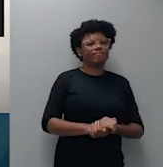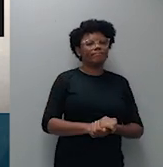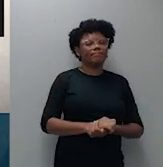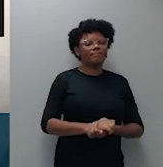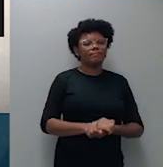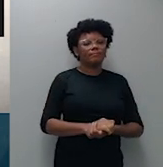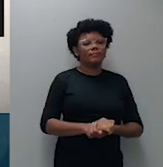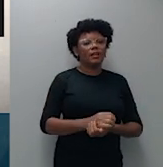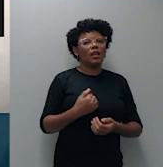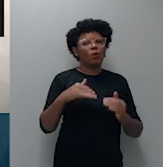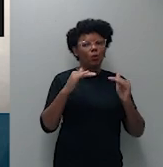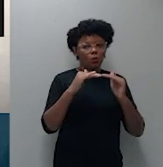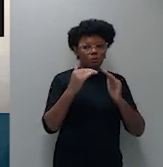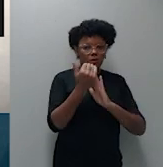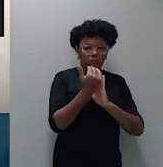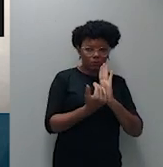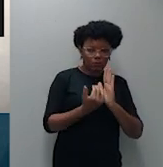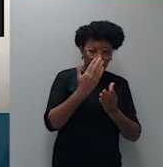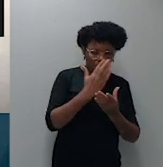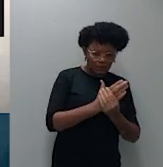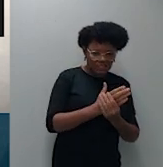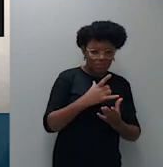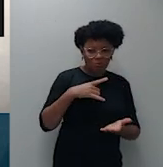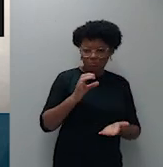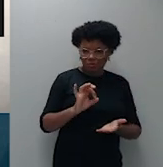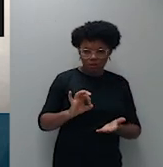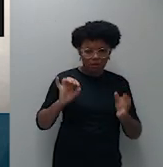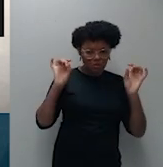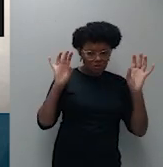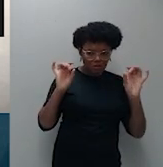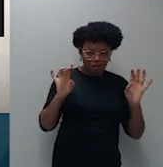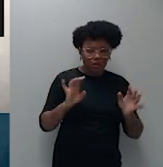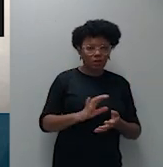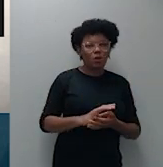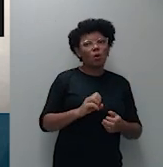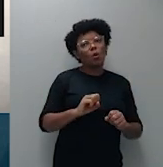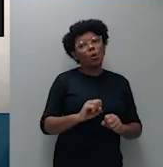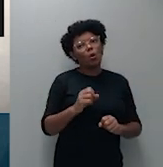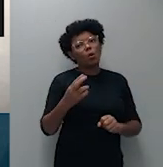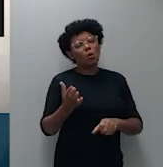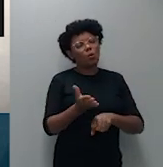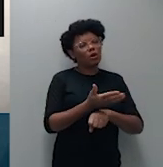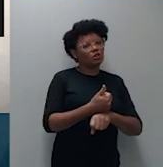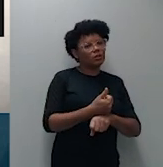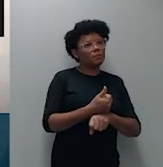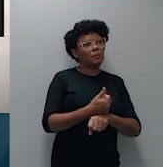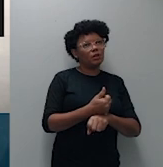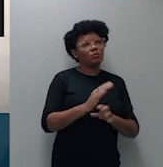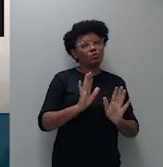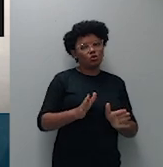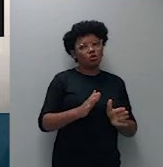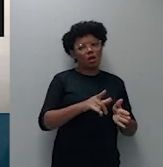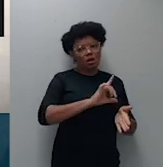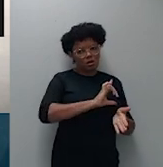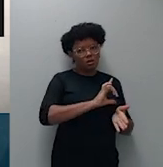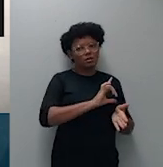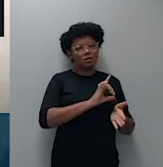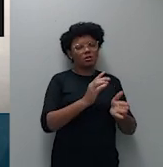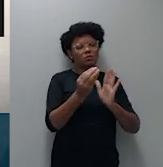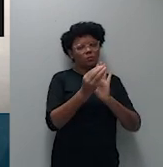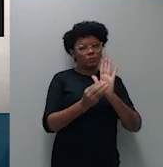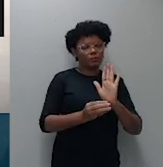trabalho de acordo com os processos indígenas de táxi ou adiamento além daqueles que já